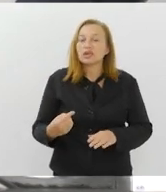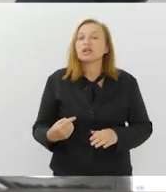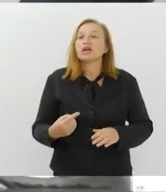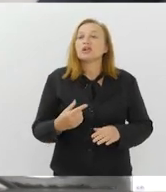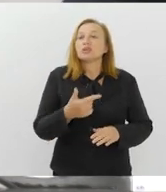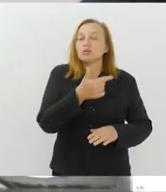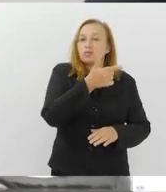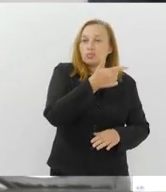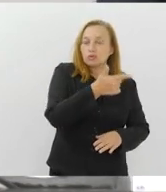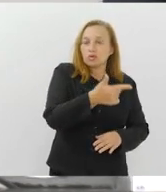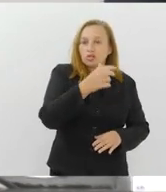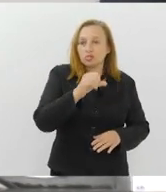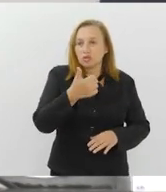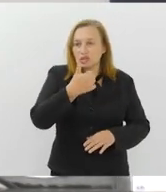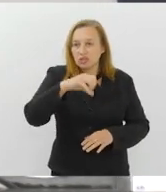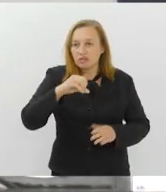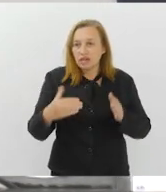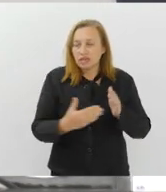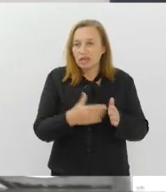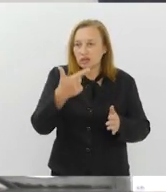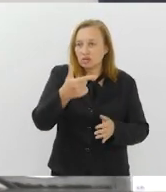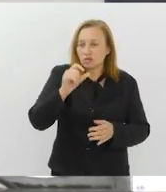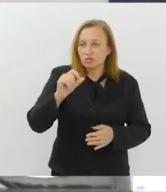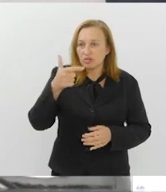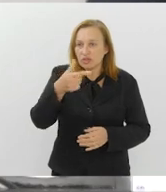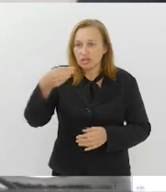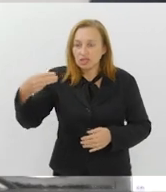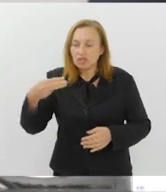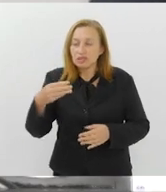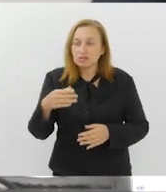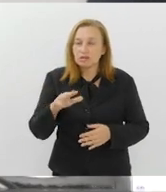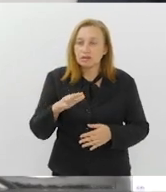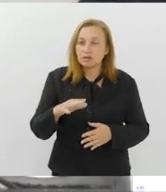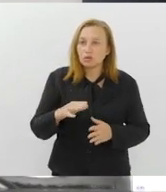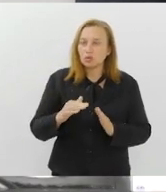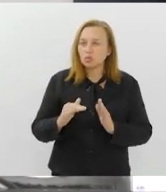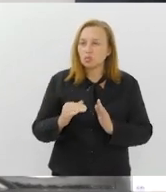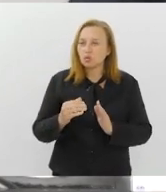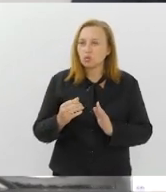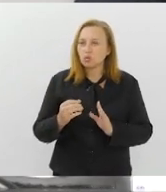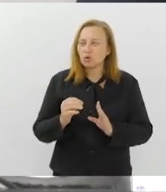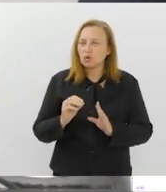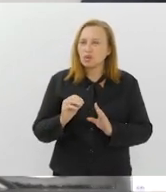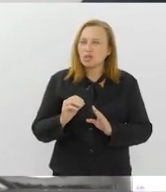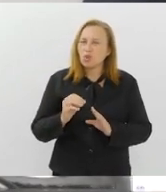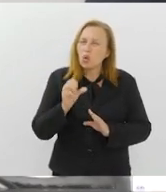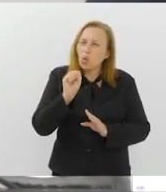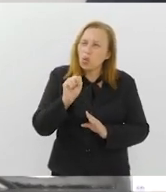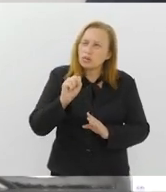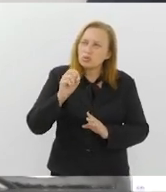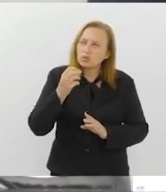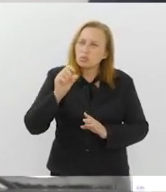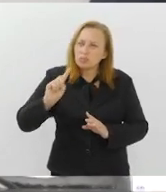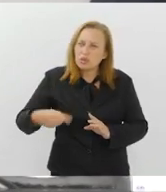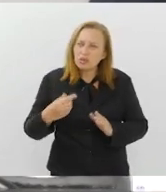até 2023, vem crescendo quase 8 mil a 10 mil